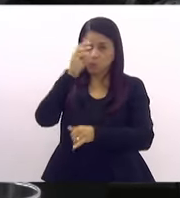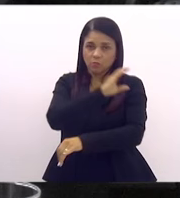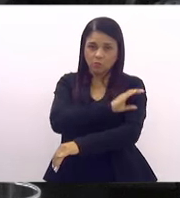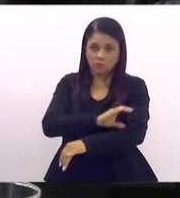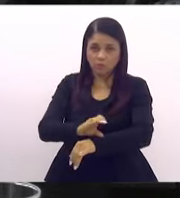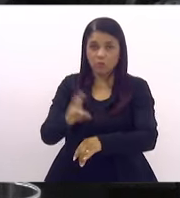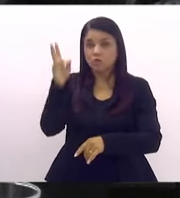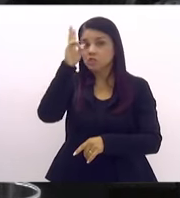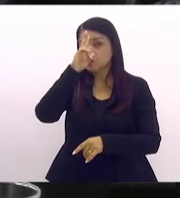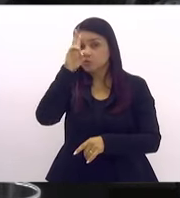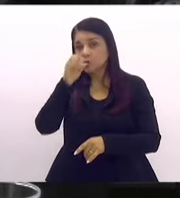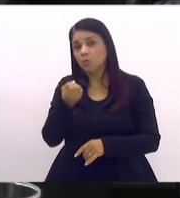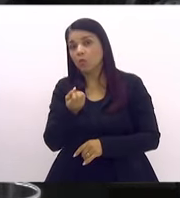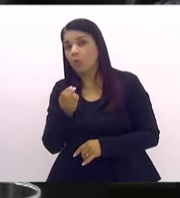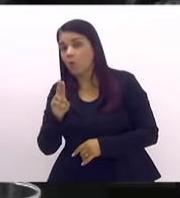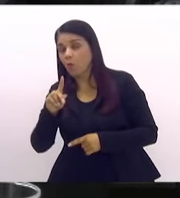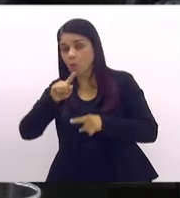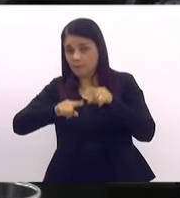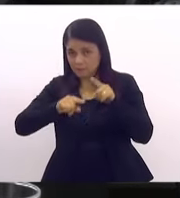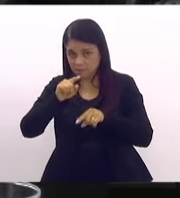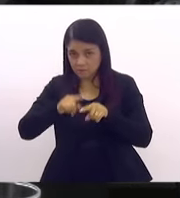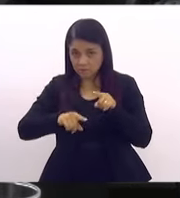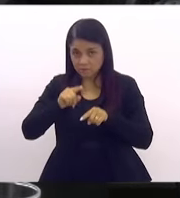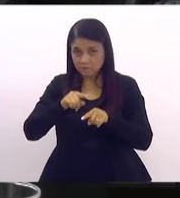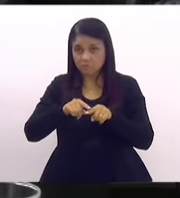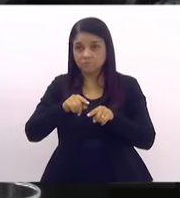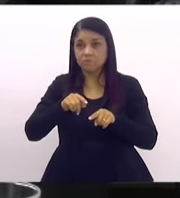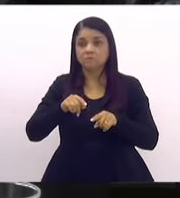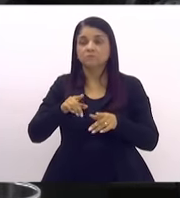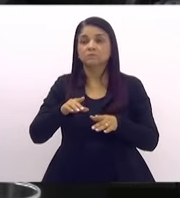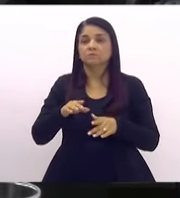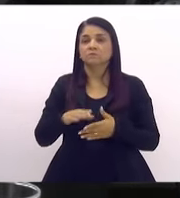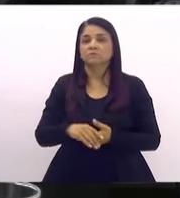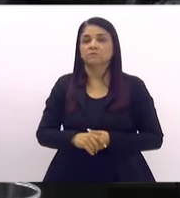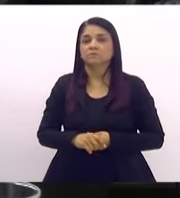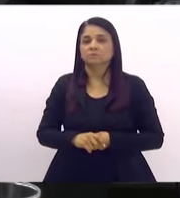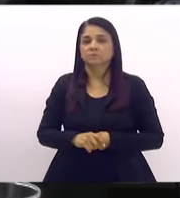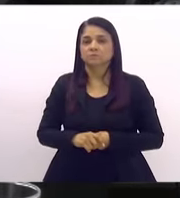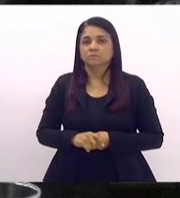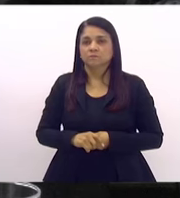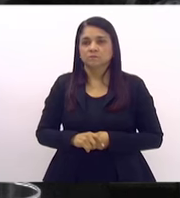material, no meu entendimento, a gente tinha que